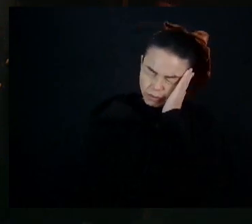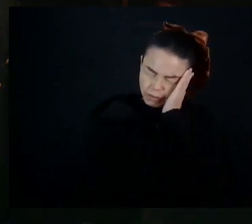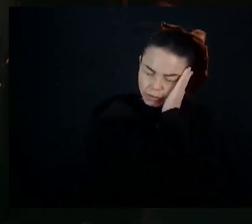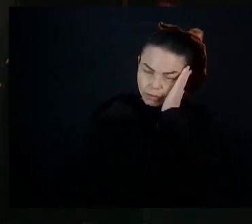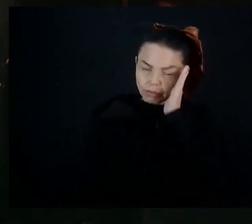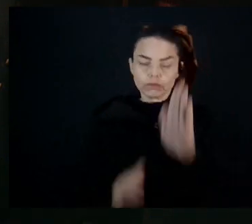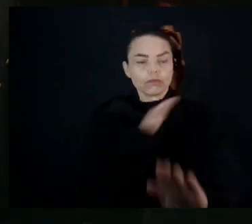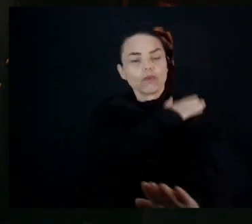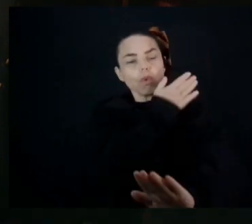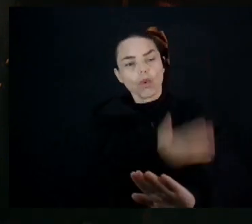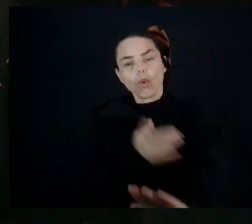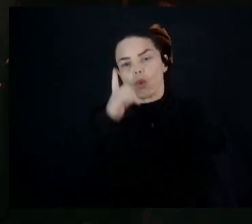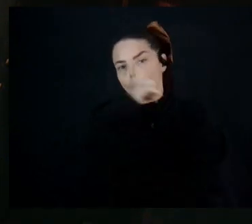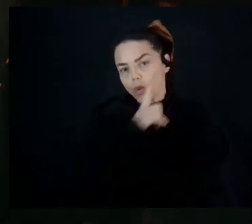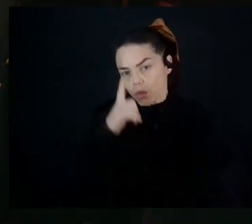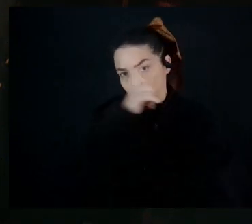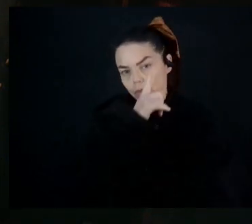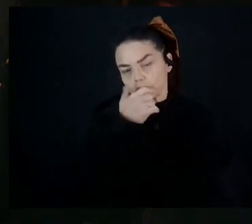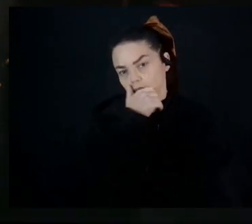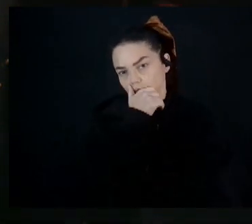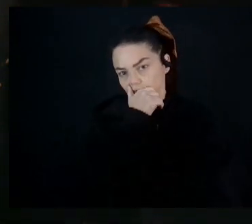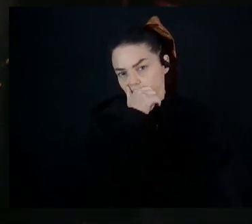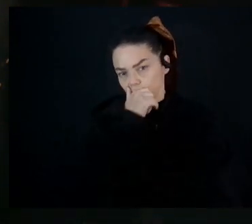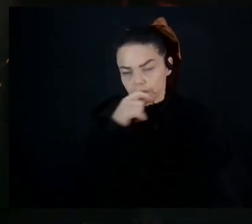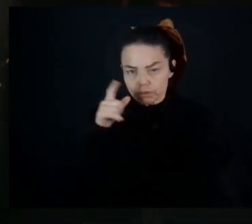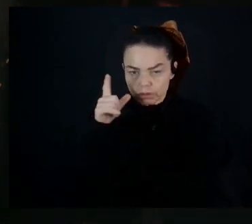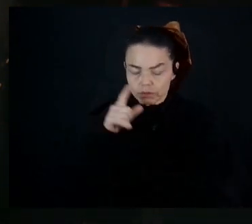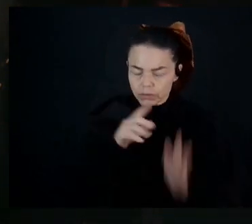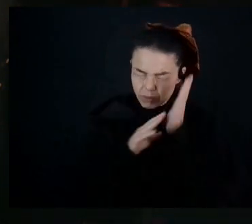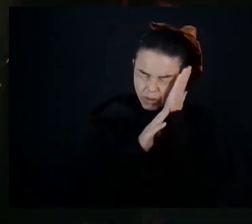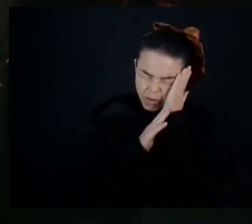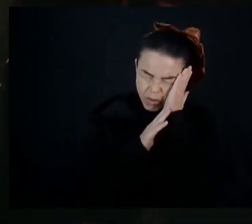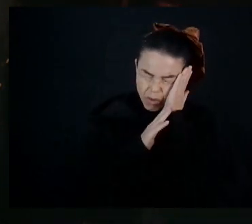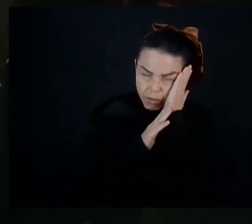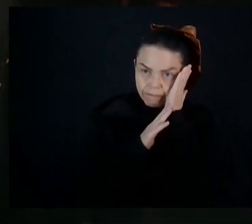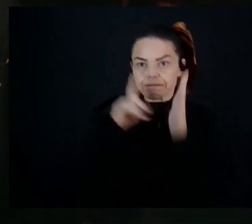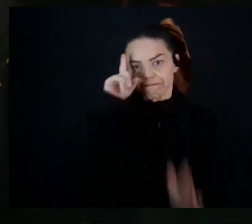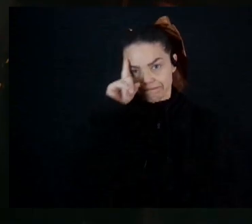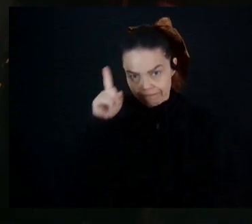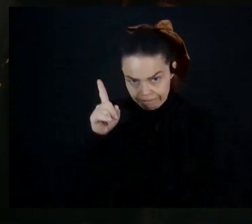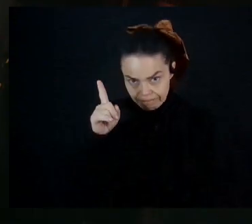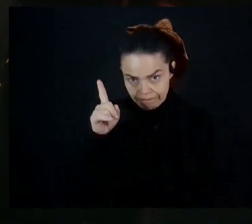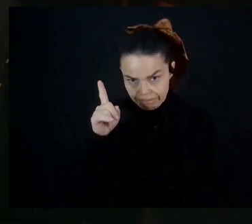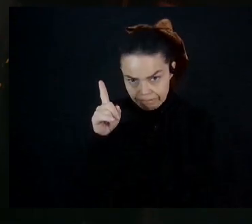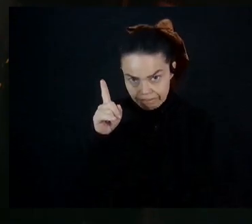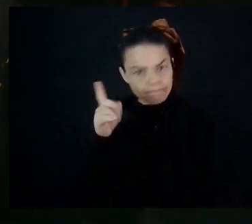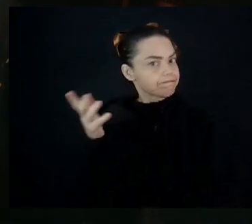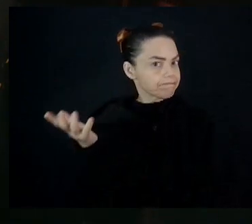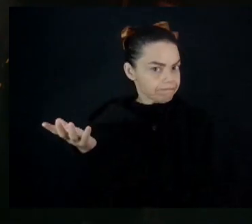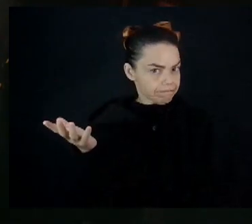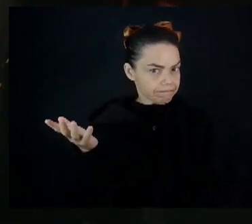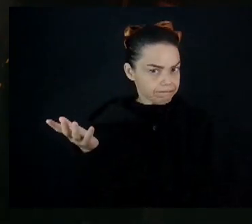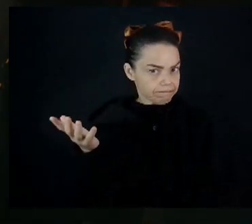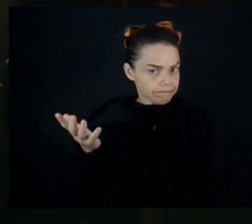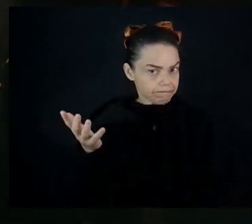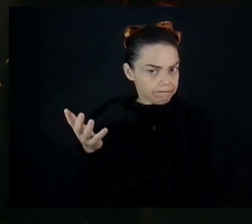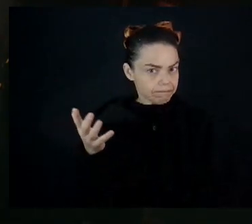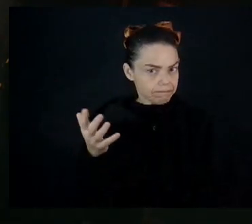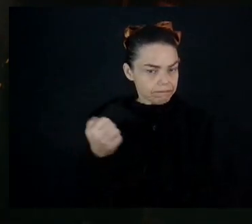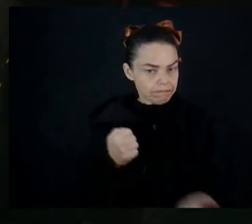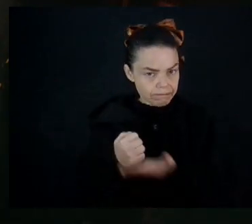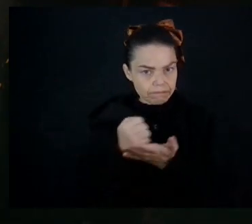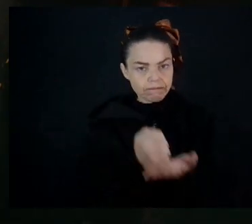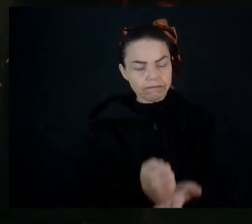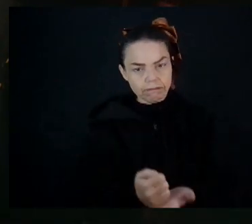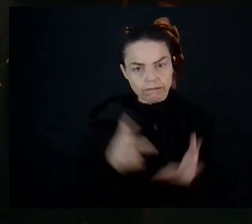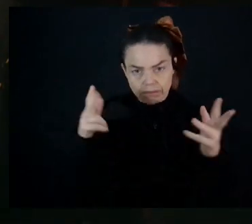domingo, né? Esse sono do dia, ele é revigorante assim como o sono